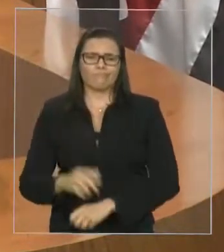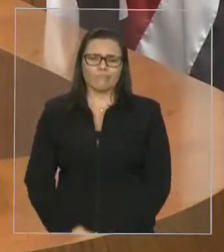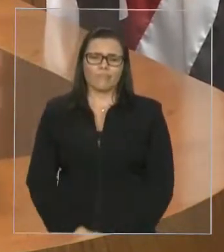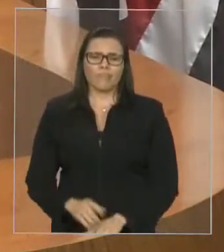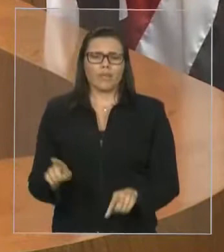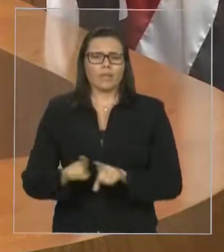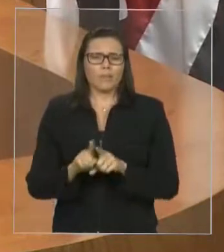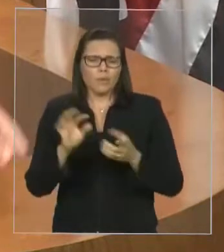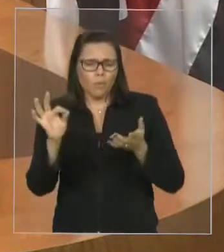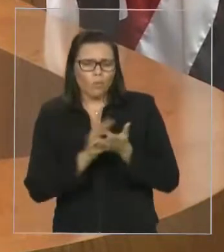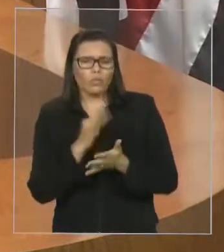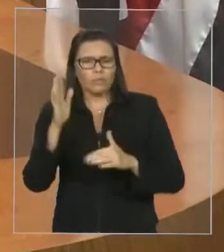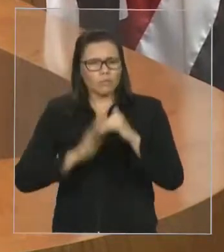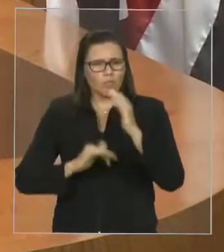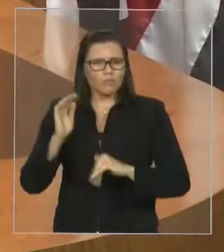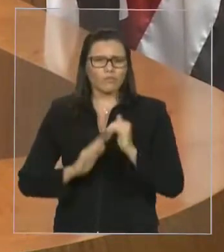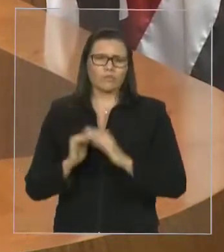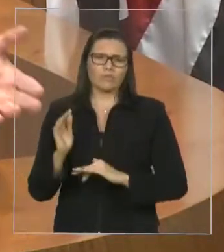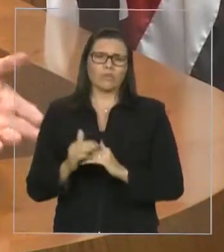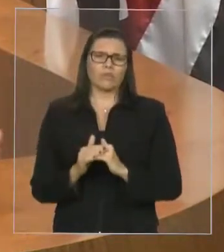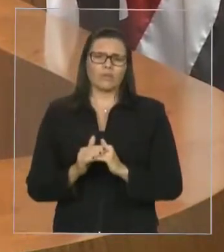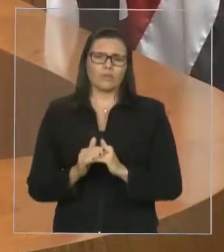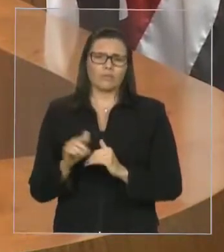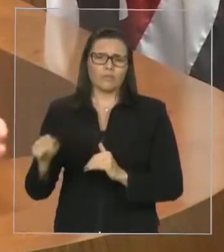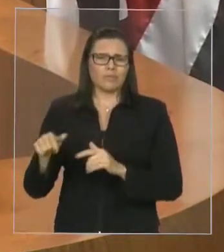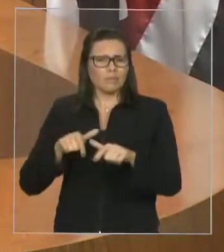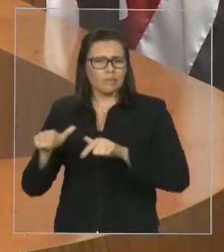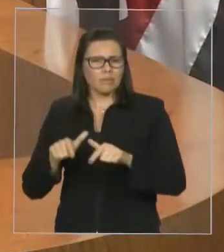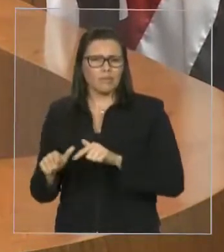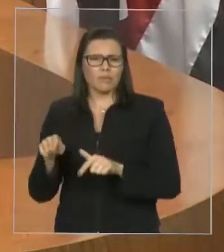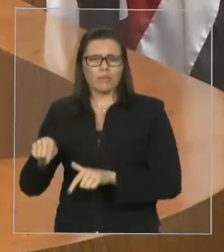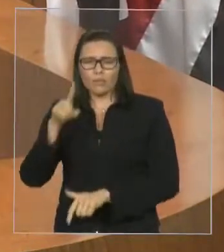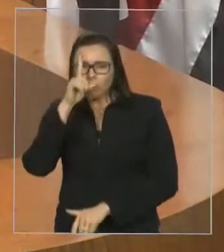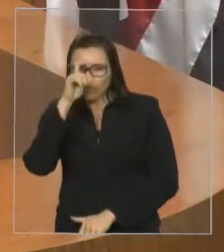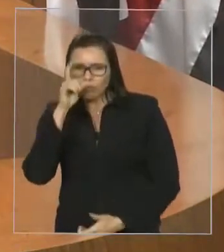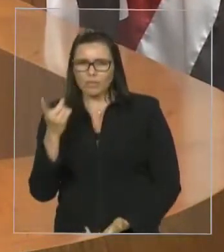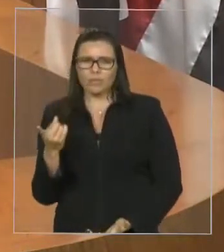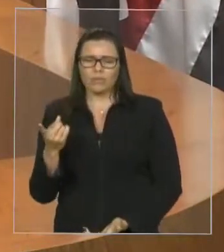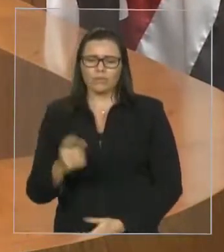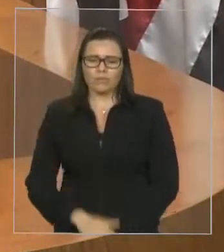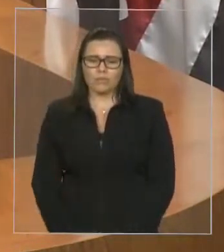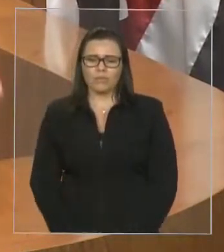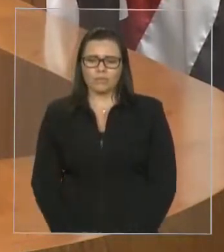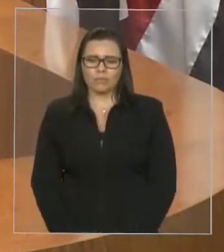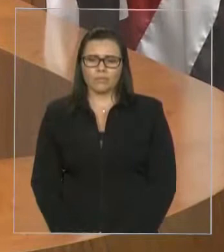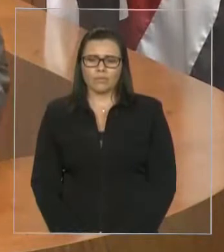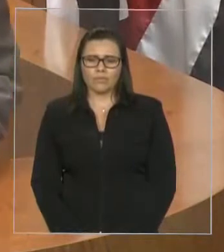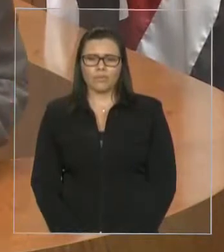fila de pessoas que sofrem pela falta de vagas nos hospitais. O